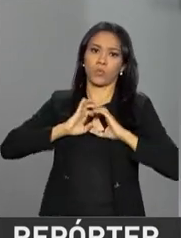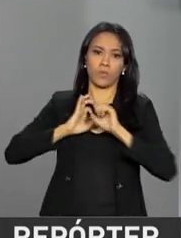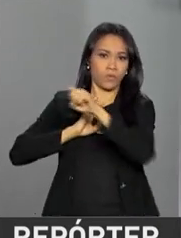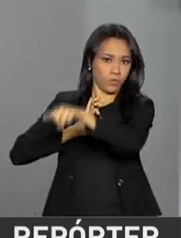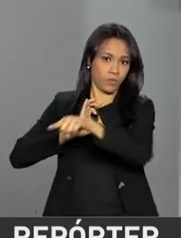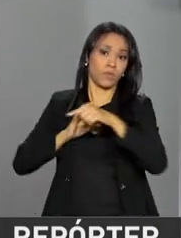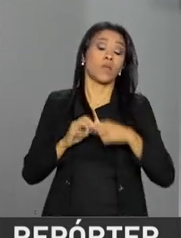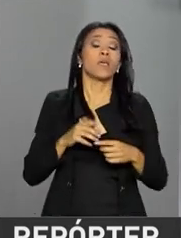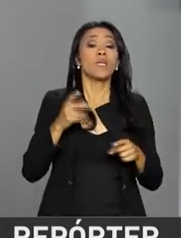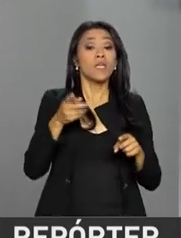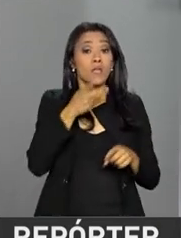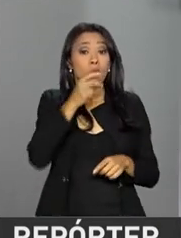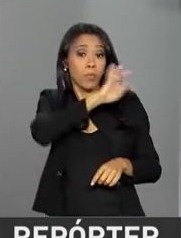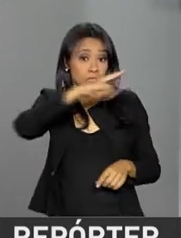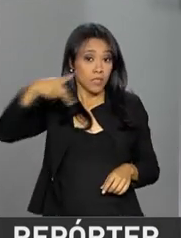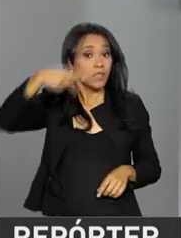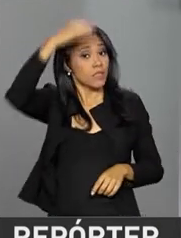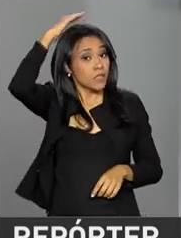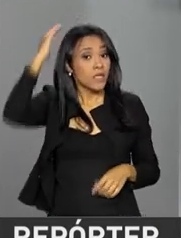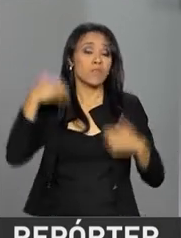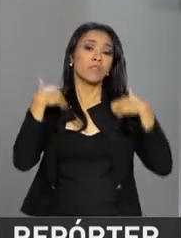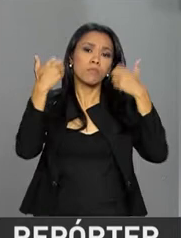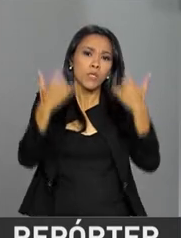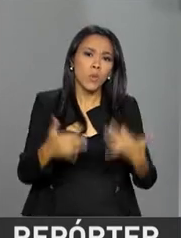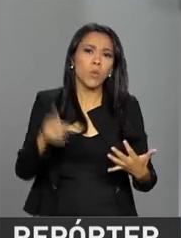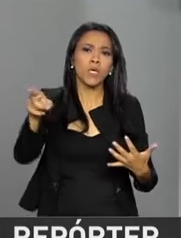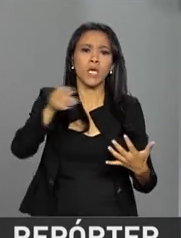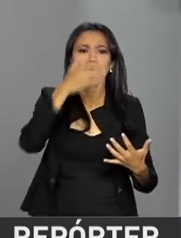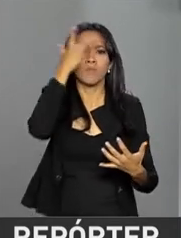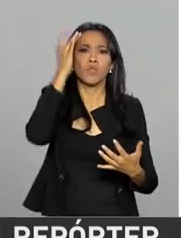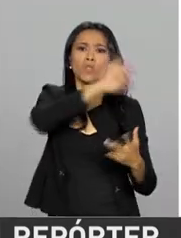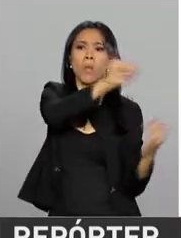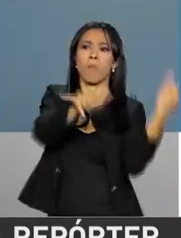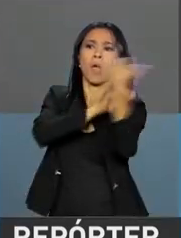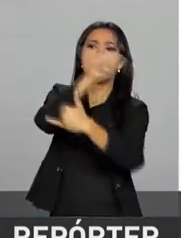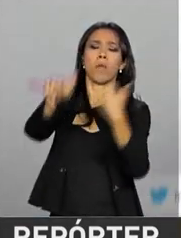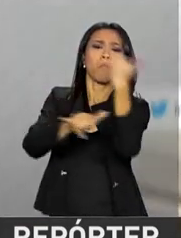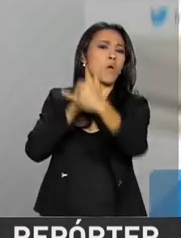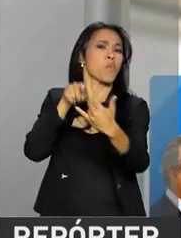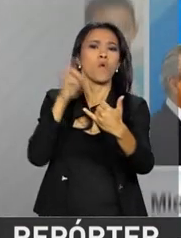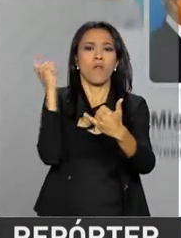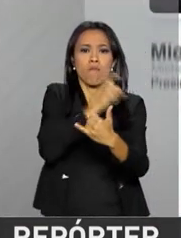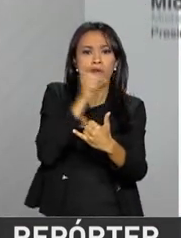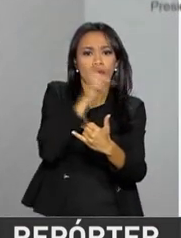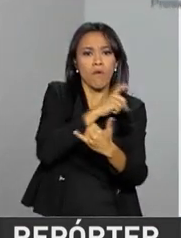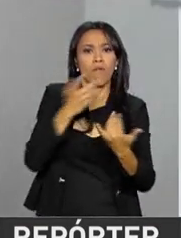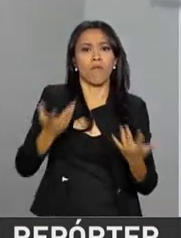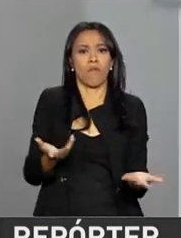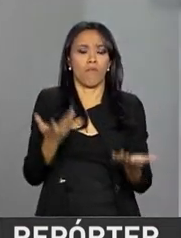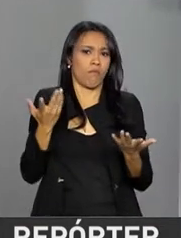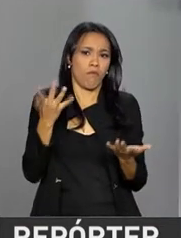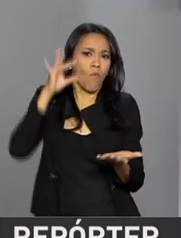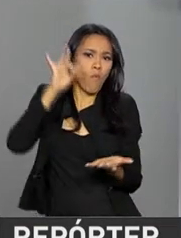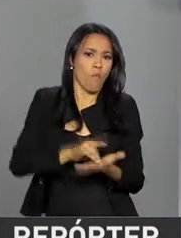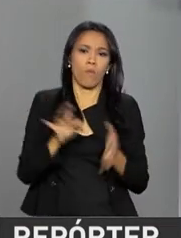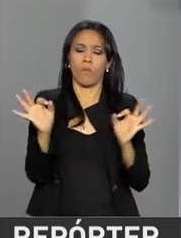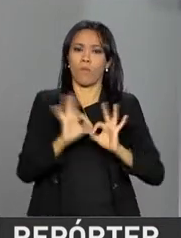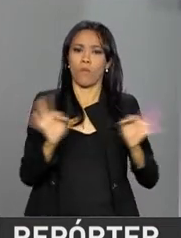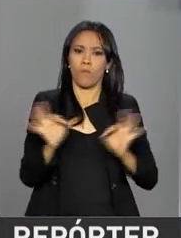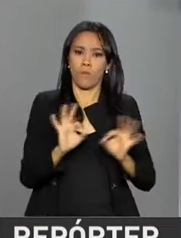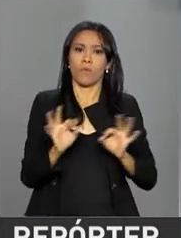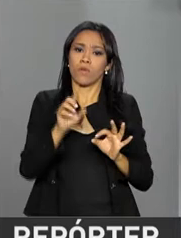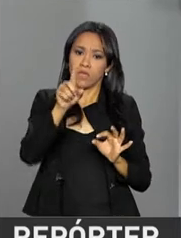ainda que o procurador geral ele contou com depoimentos falsos e mentirosos e instituiu segundo o presidente a